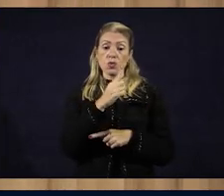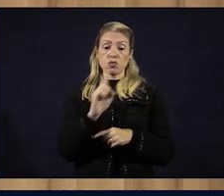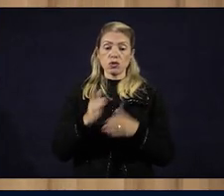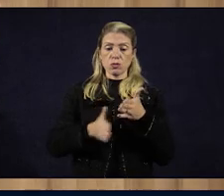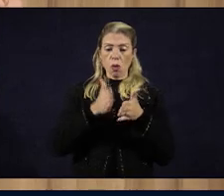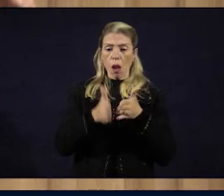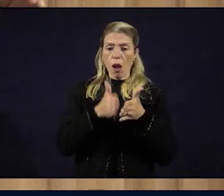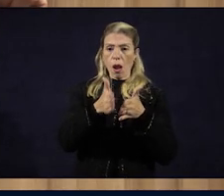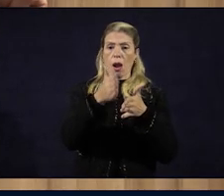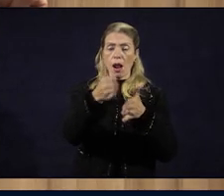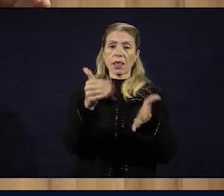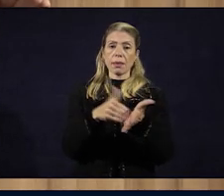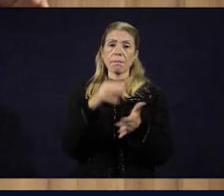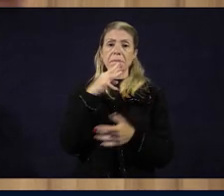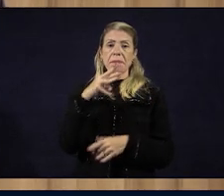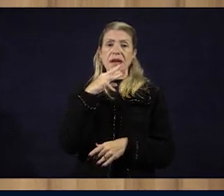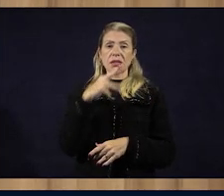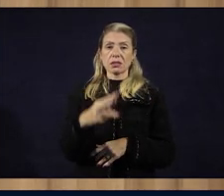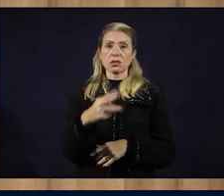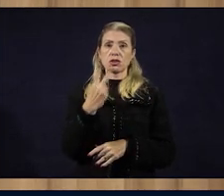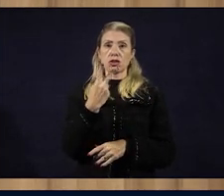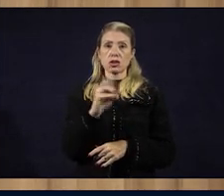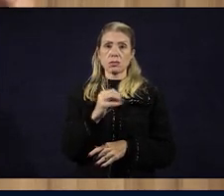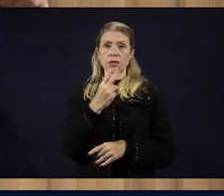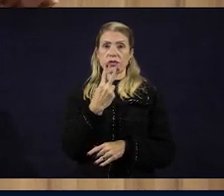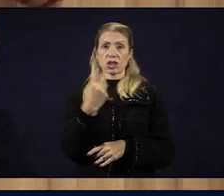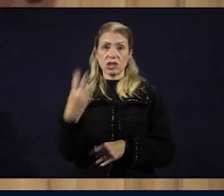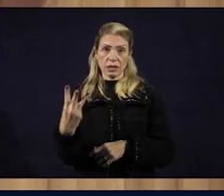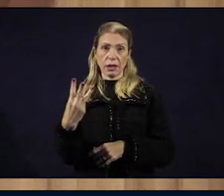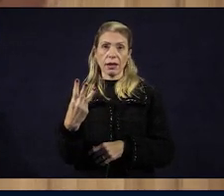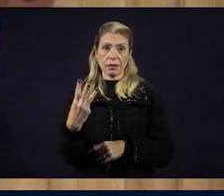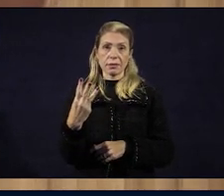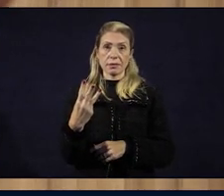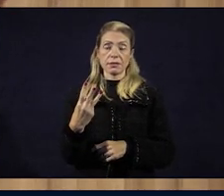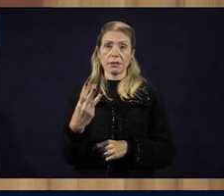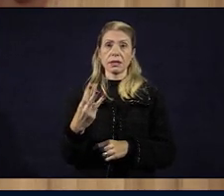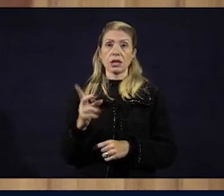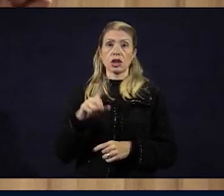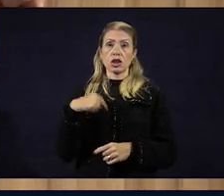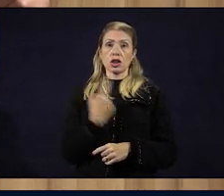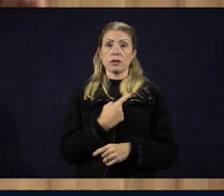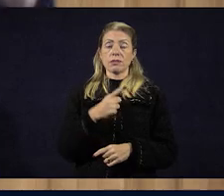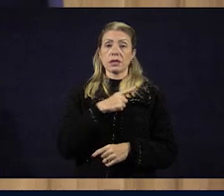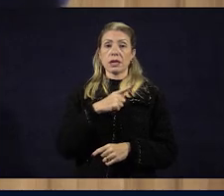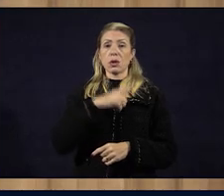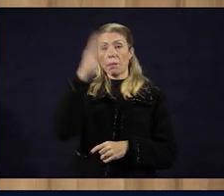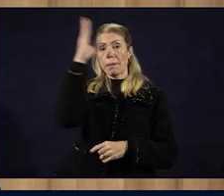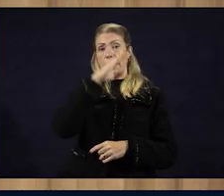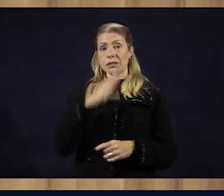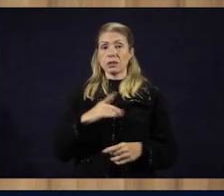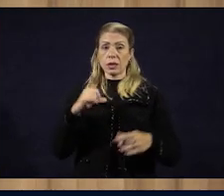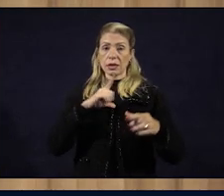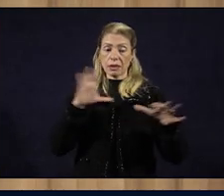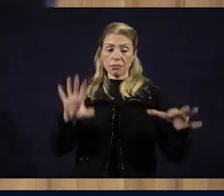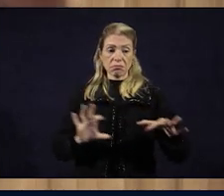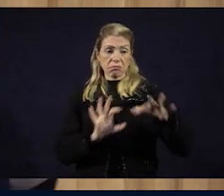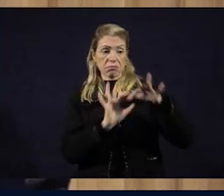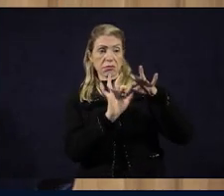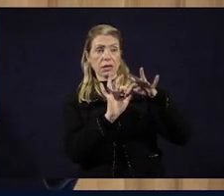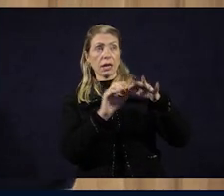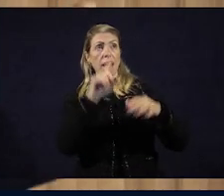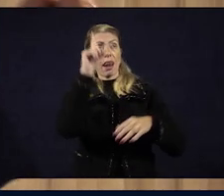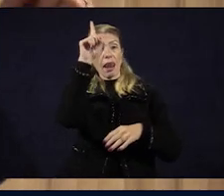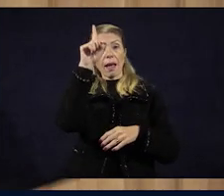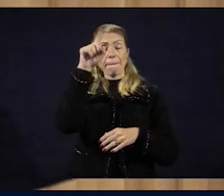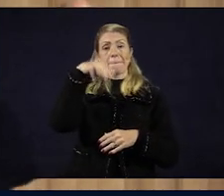entregue agora em março de 2022, em 2023, e nós vamos ter o Brasil ligado de Imperatriz, no